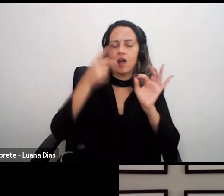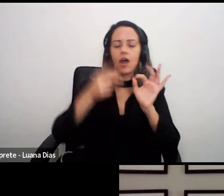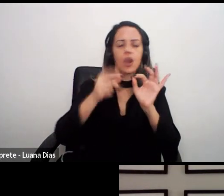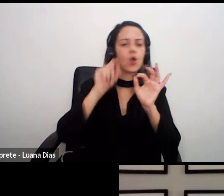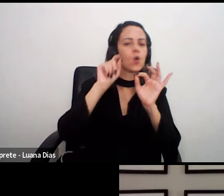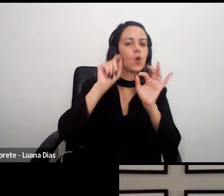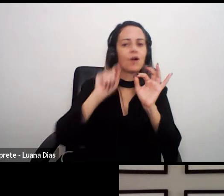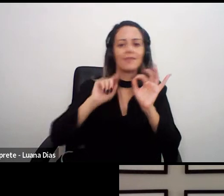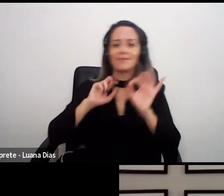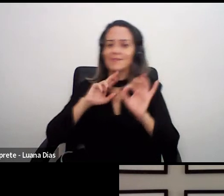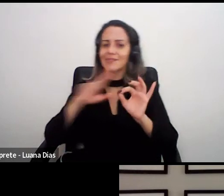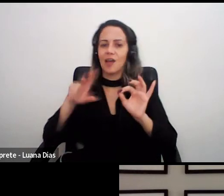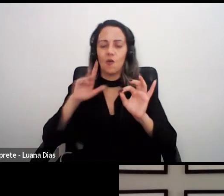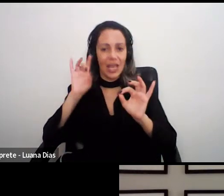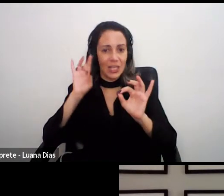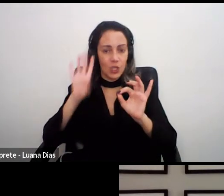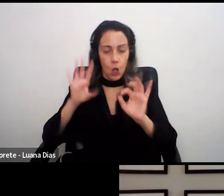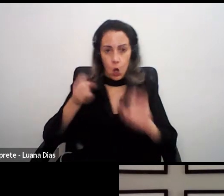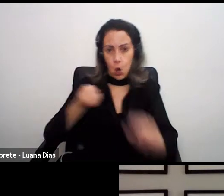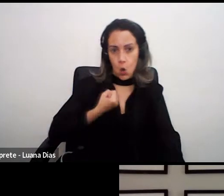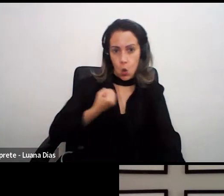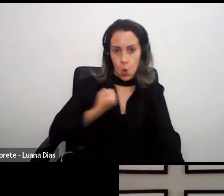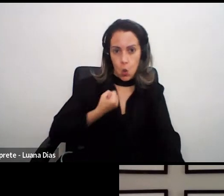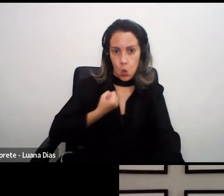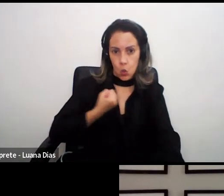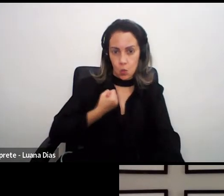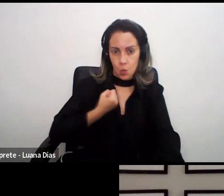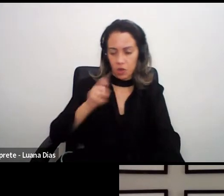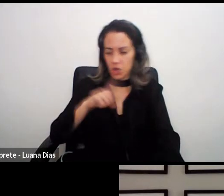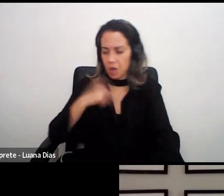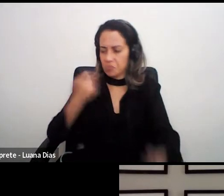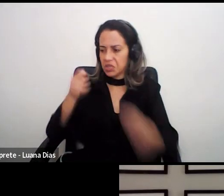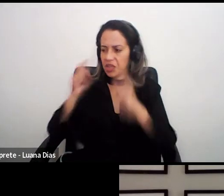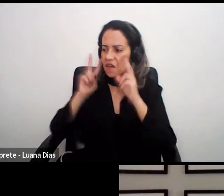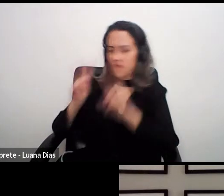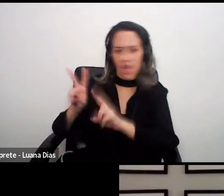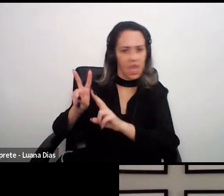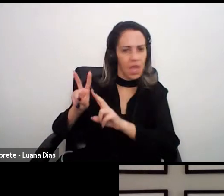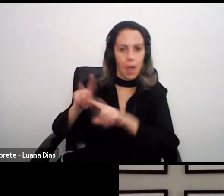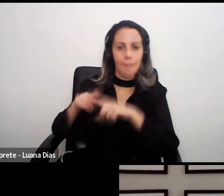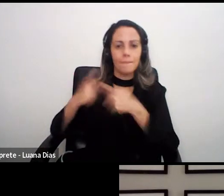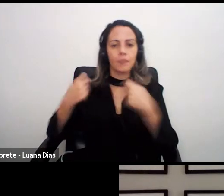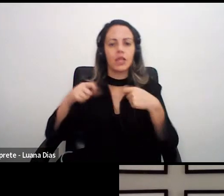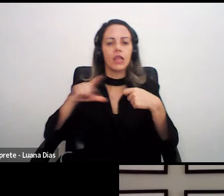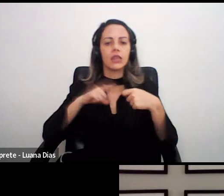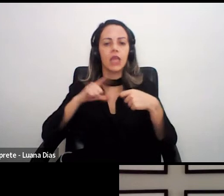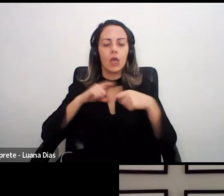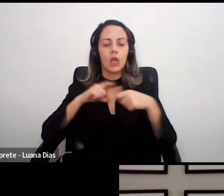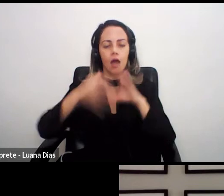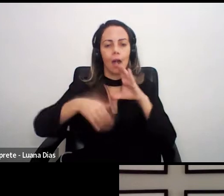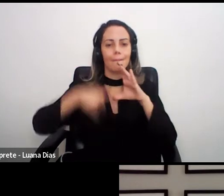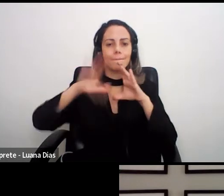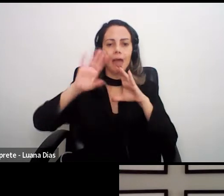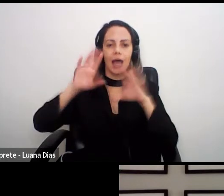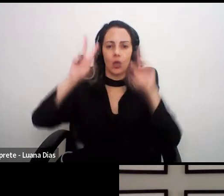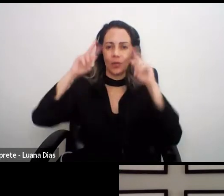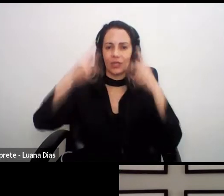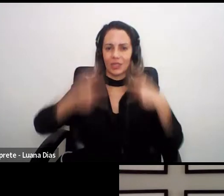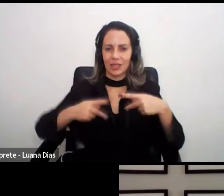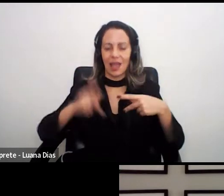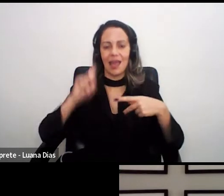não é somente número, que a gente tem que ter a percepção mais humanista... É o que a sociedade espera,